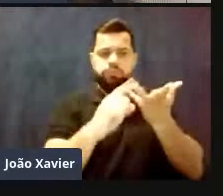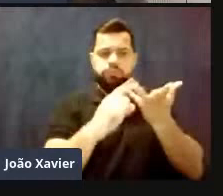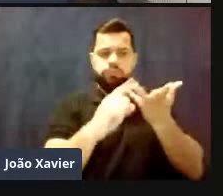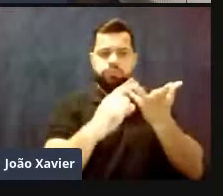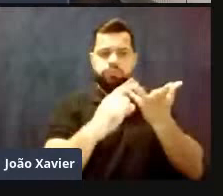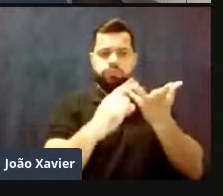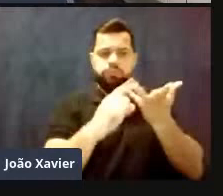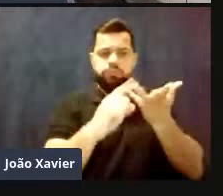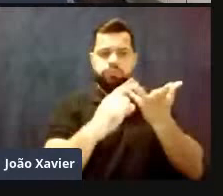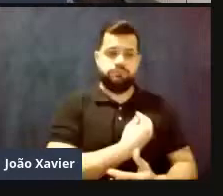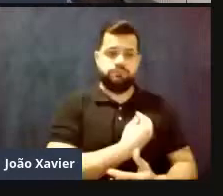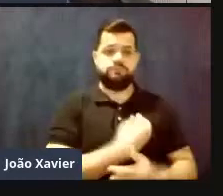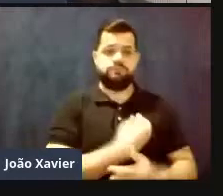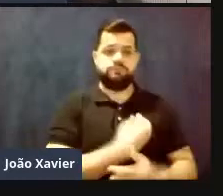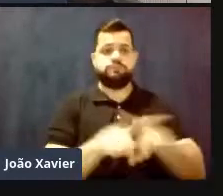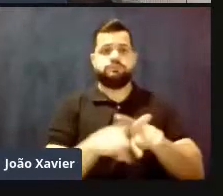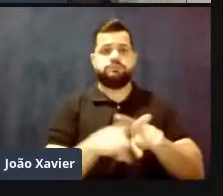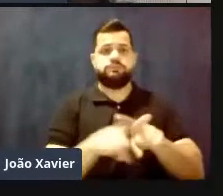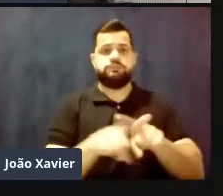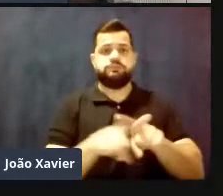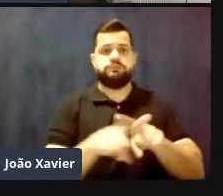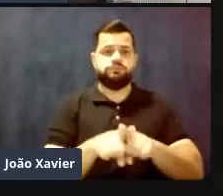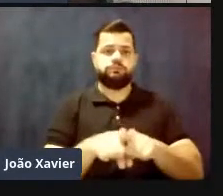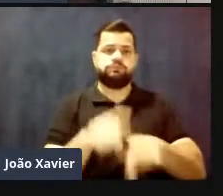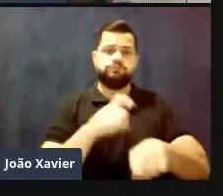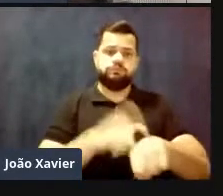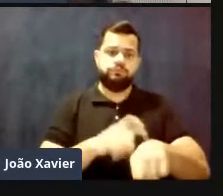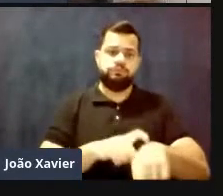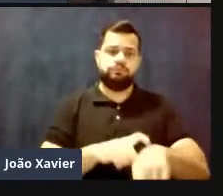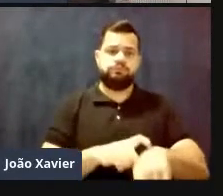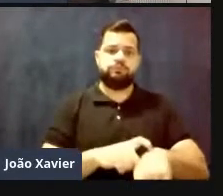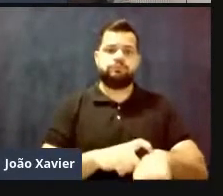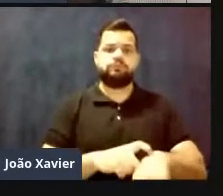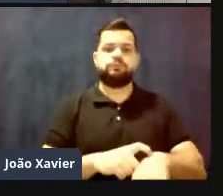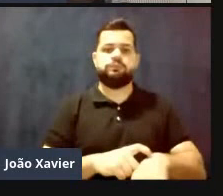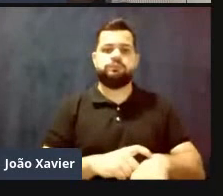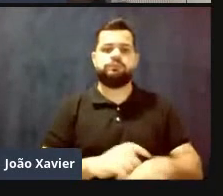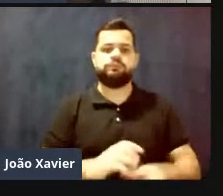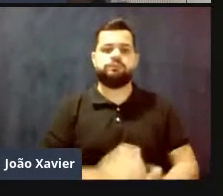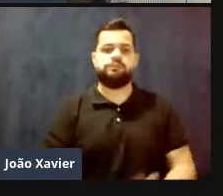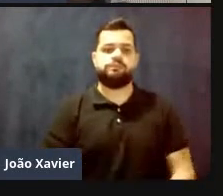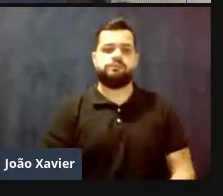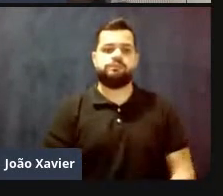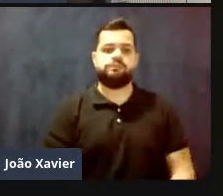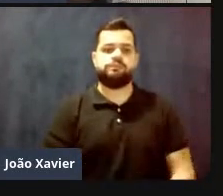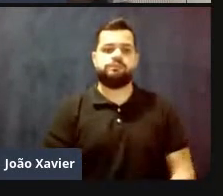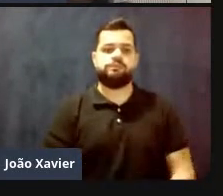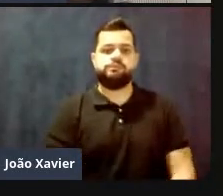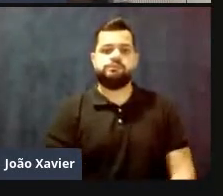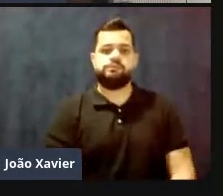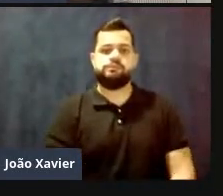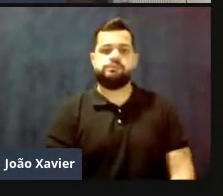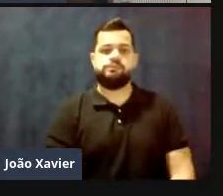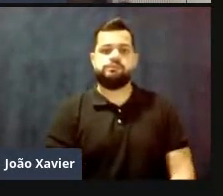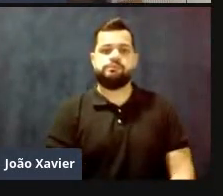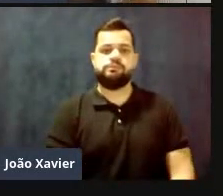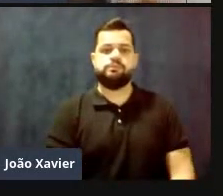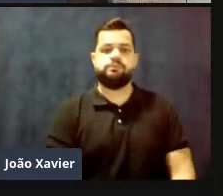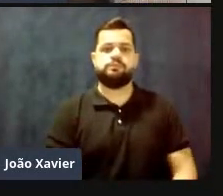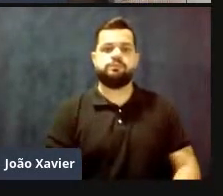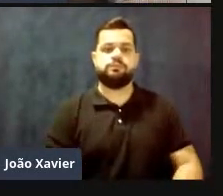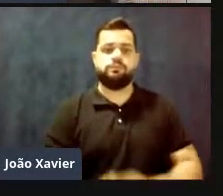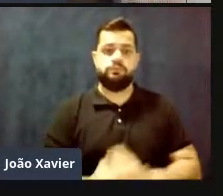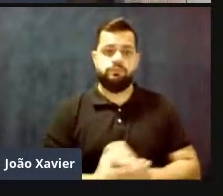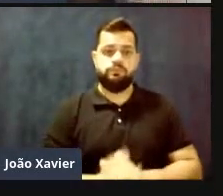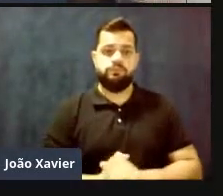e individualizado com o meu paciente. Então, a partir disso, entendendo que o paciente COVID ele tem uma